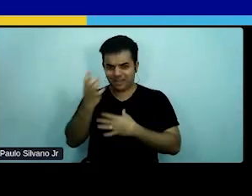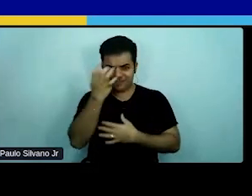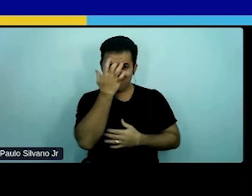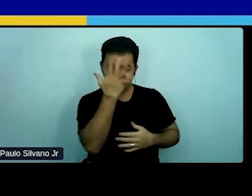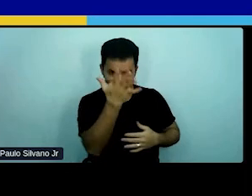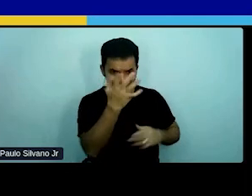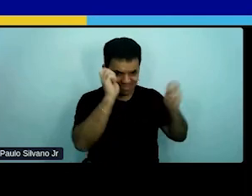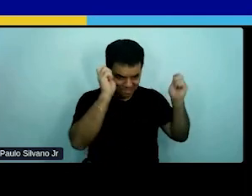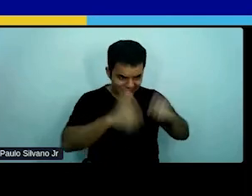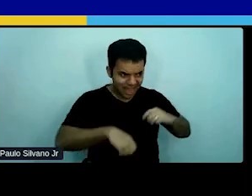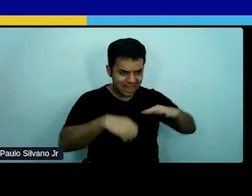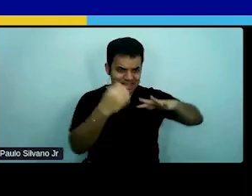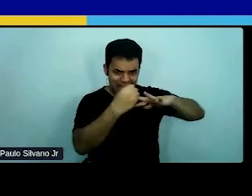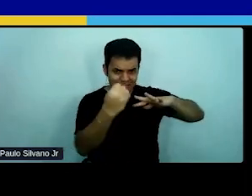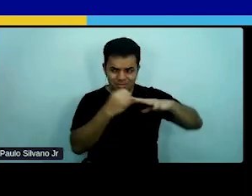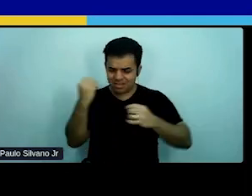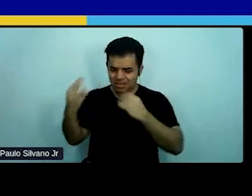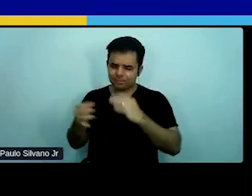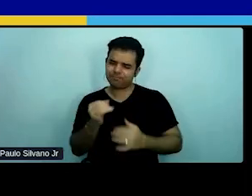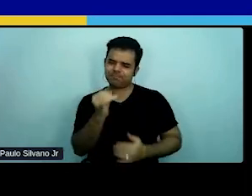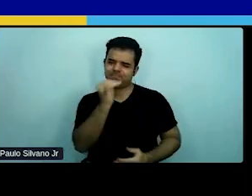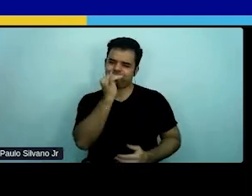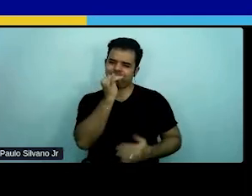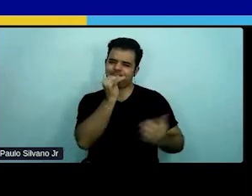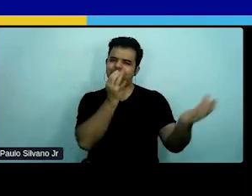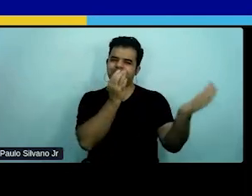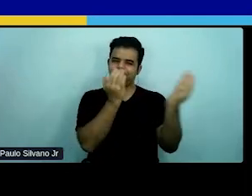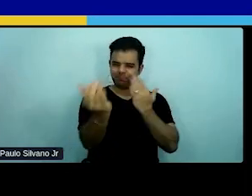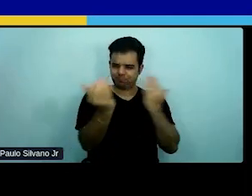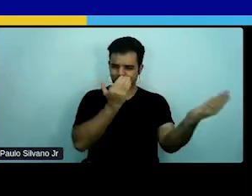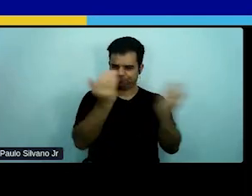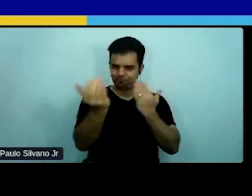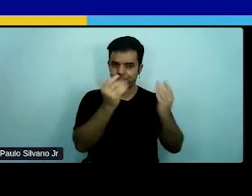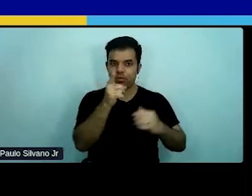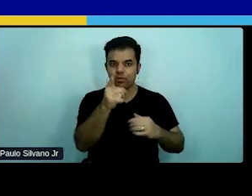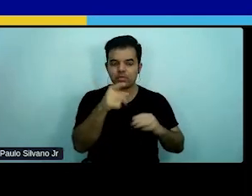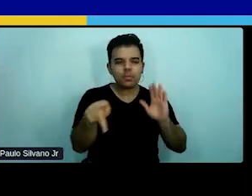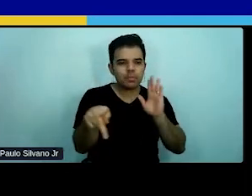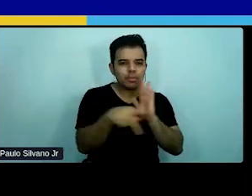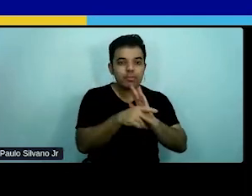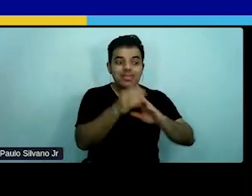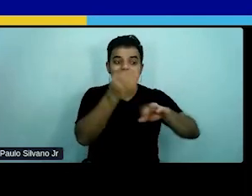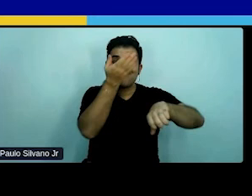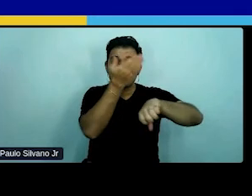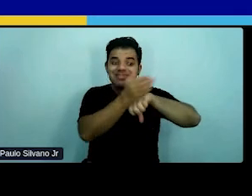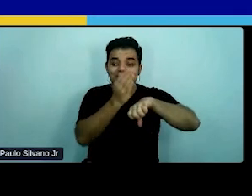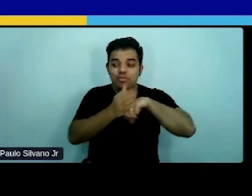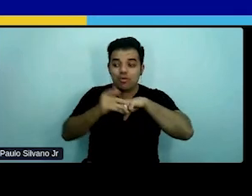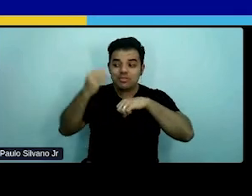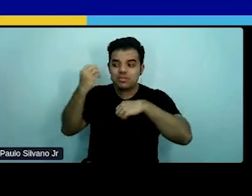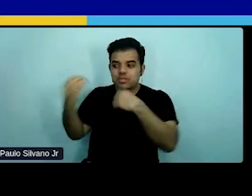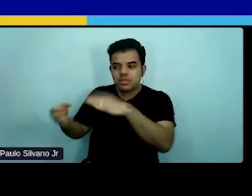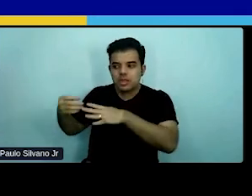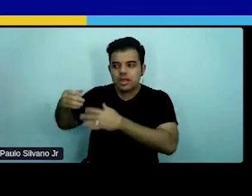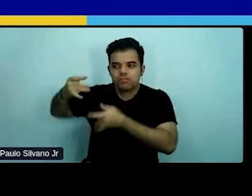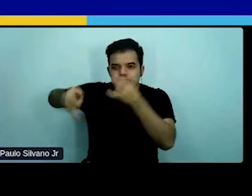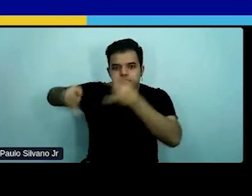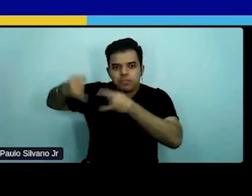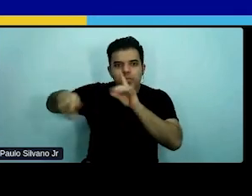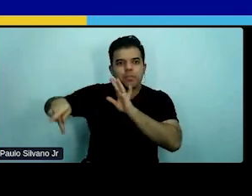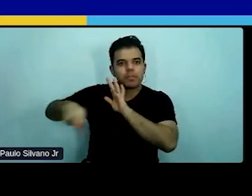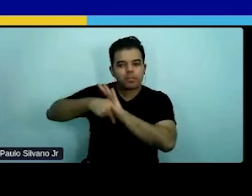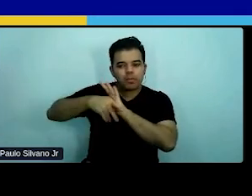né? Imaginem a seguinte situação, que você treinou, né, uma máquina com exemplos